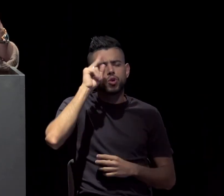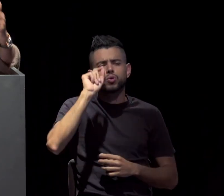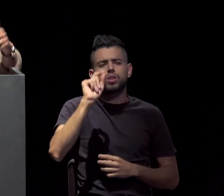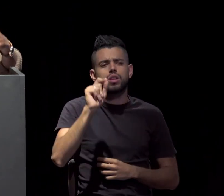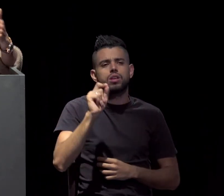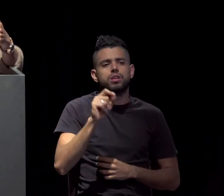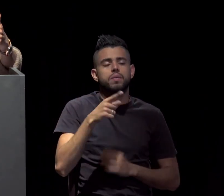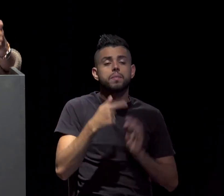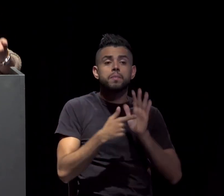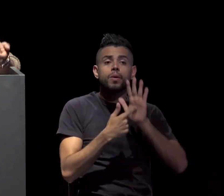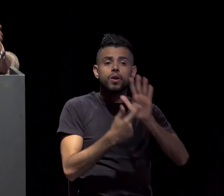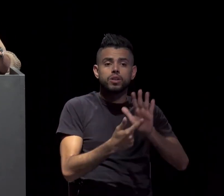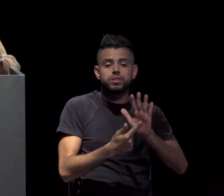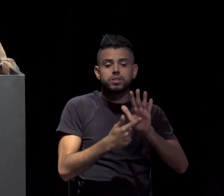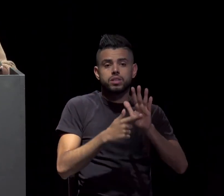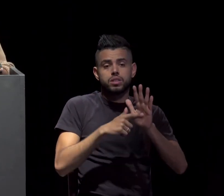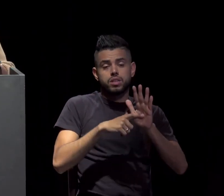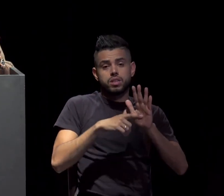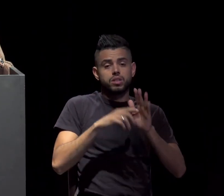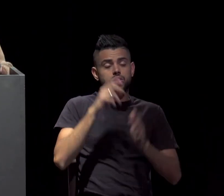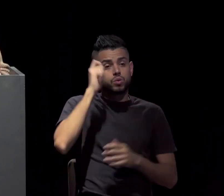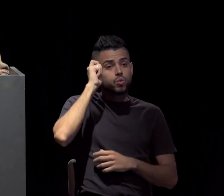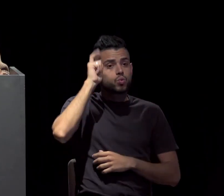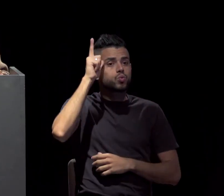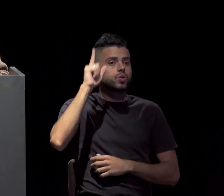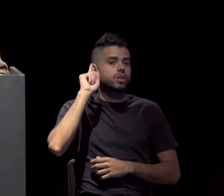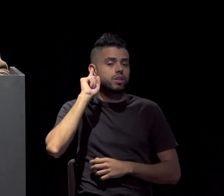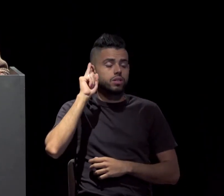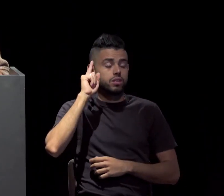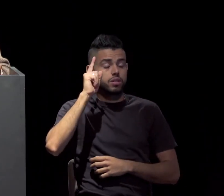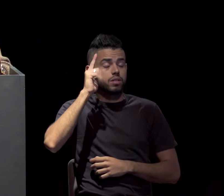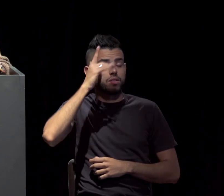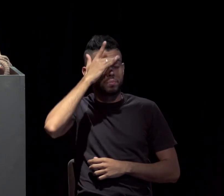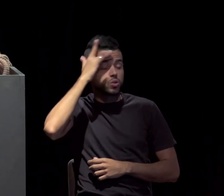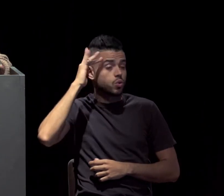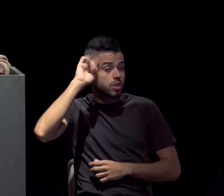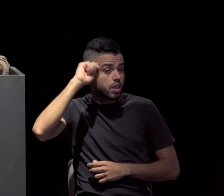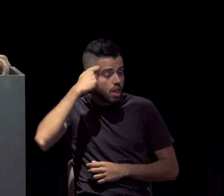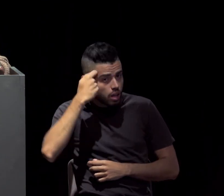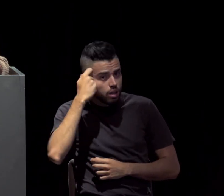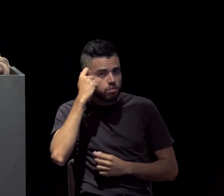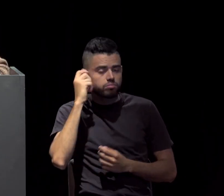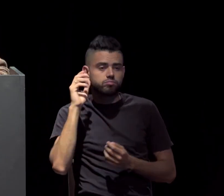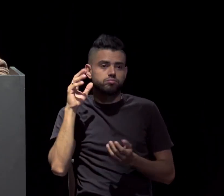essa inserção das populações negras no universo das culturas não afrodescendentes vai fazer